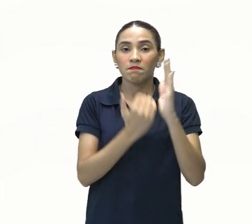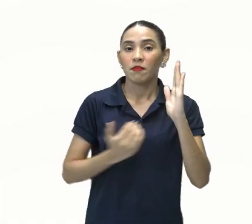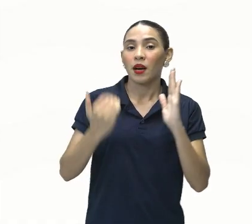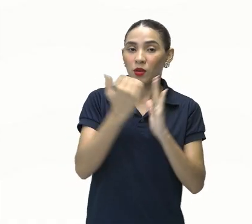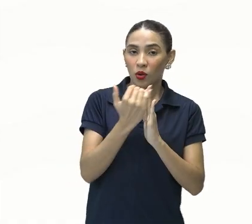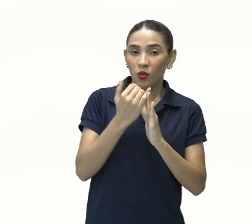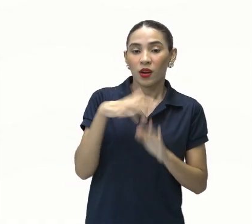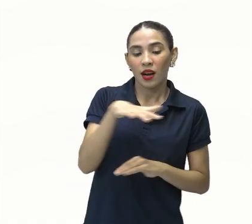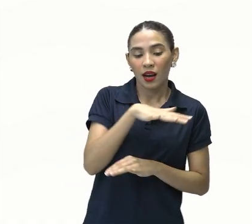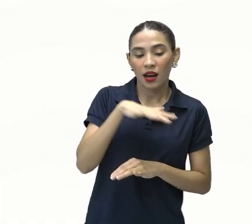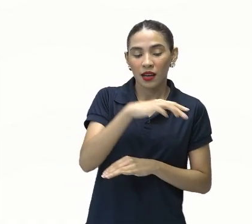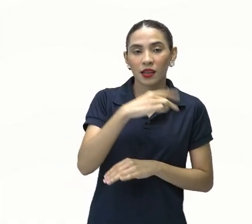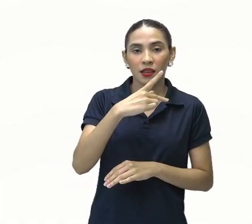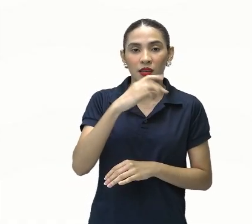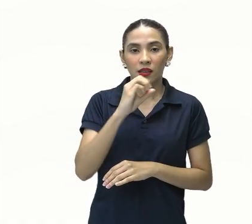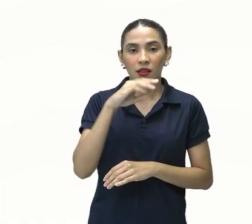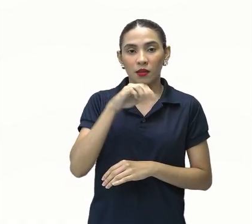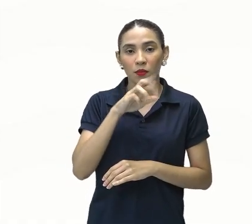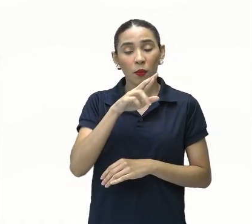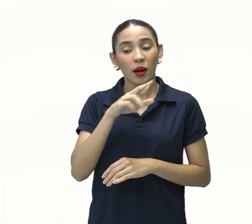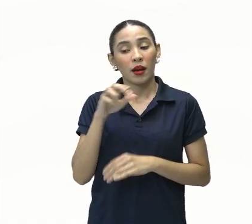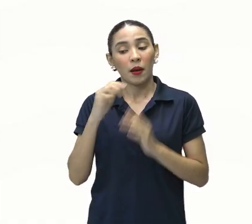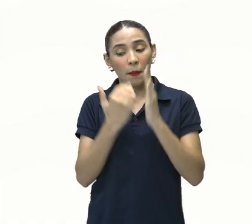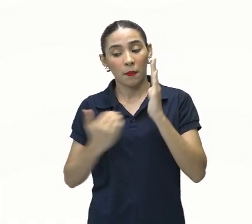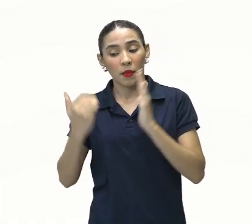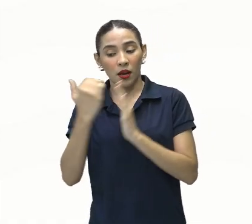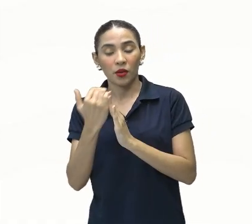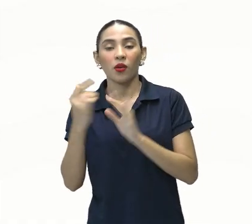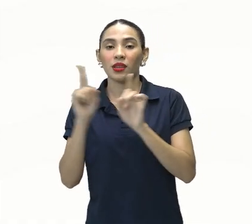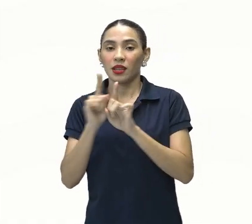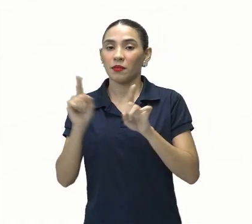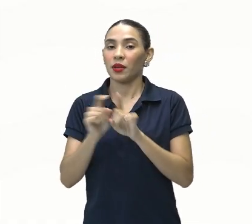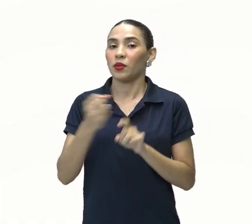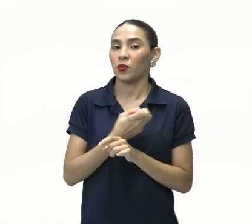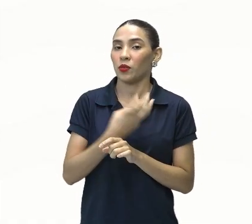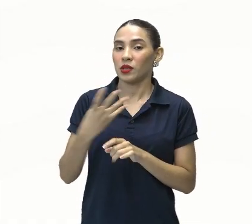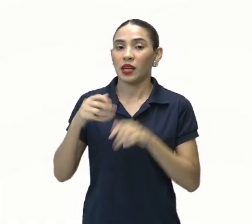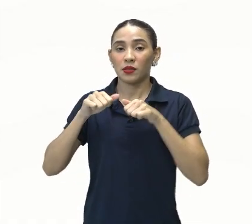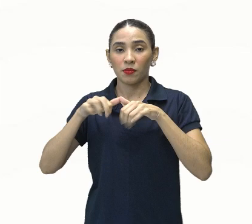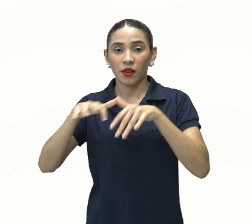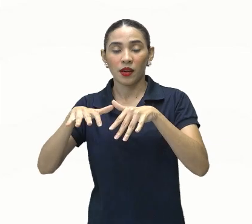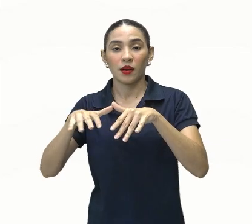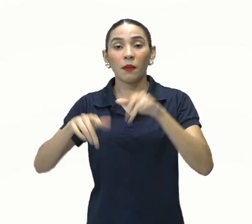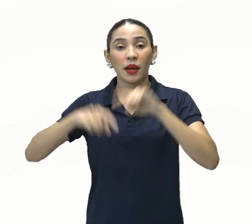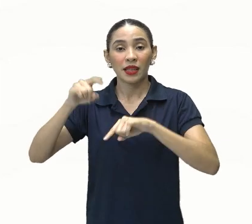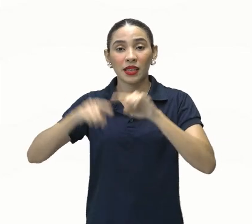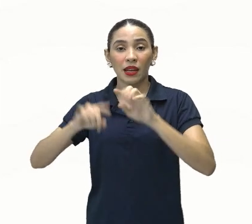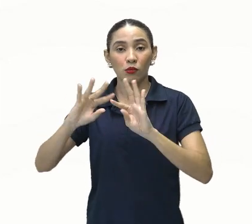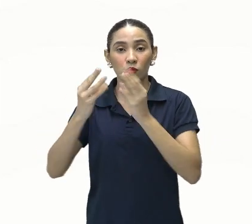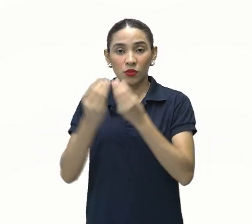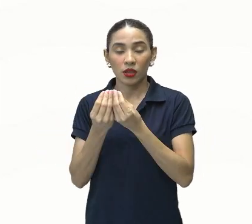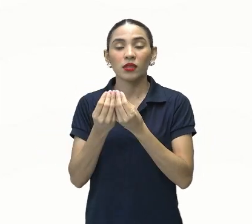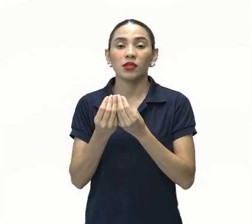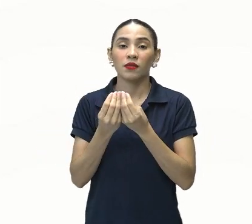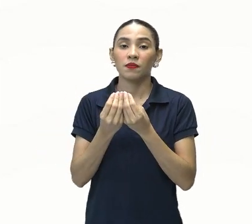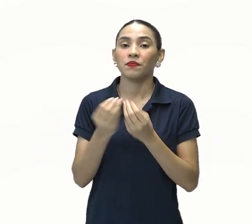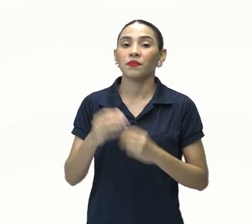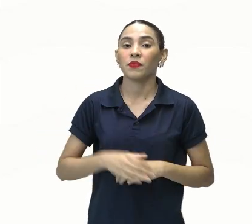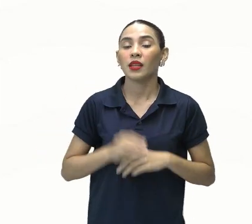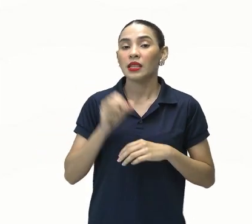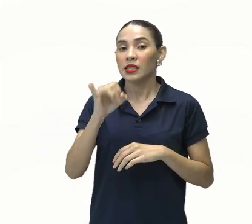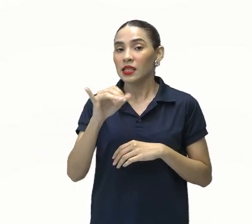maior for a área do pomar, maior será a minha quantidade de fertilizante. Assim como, se